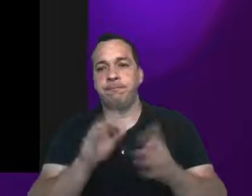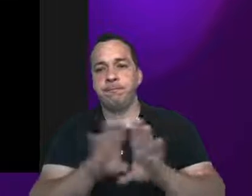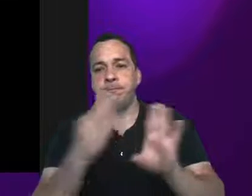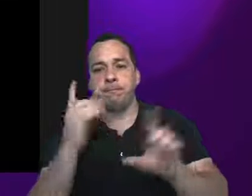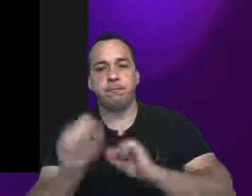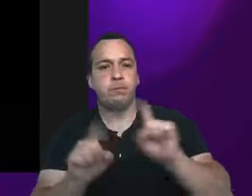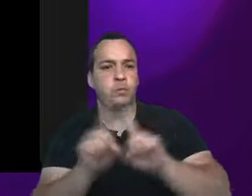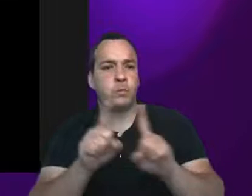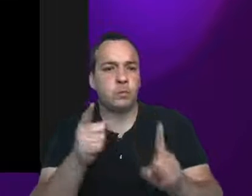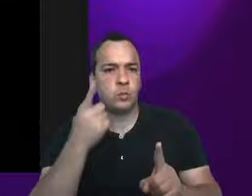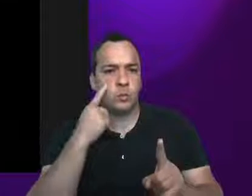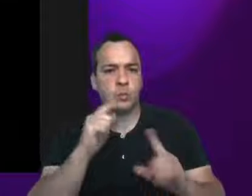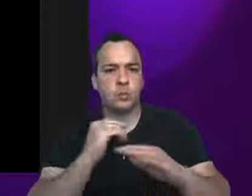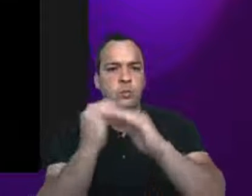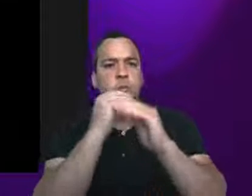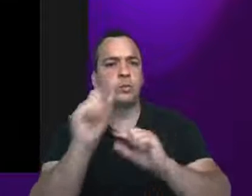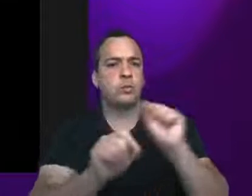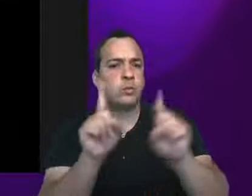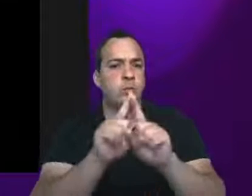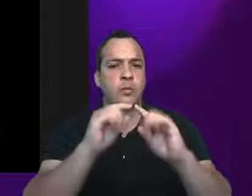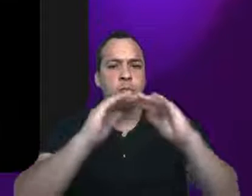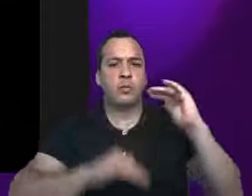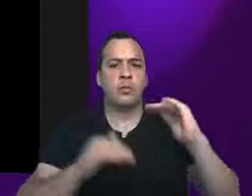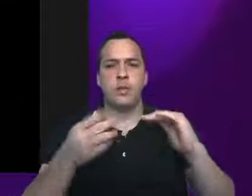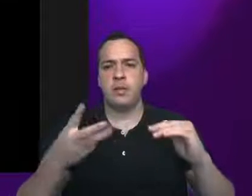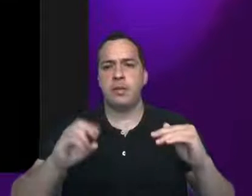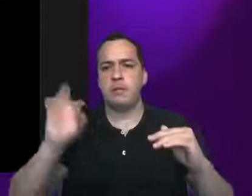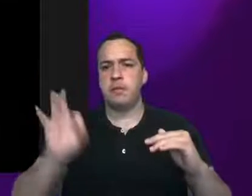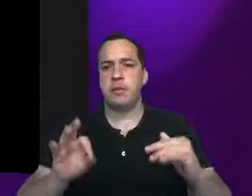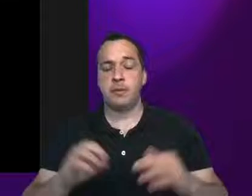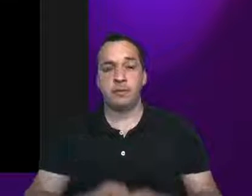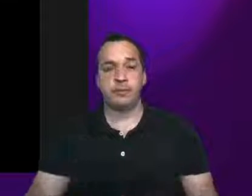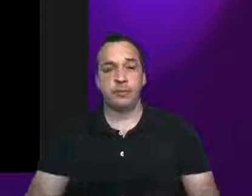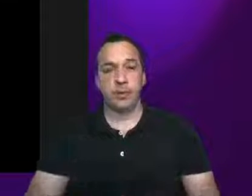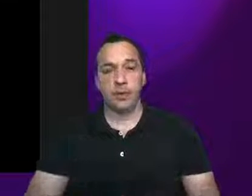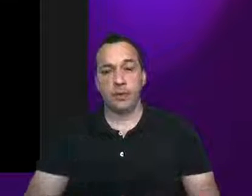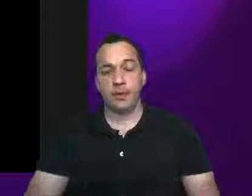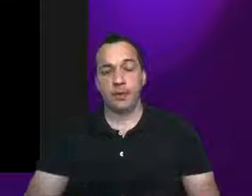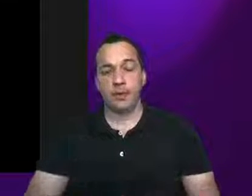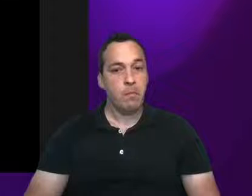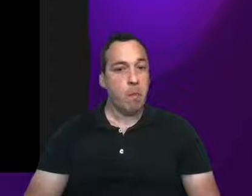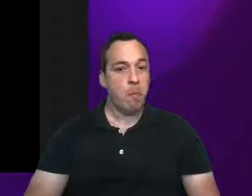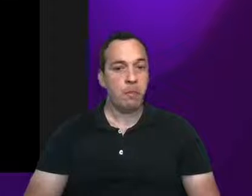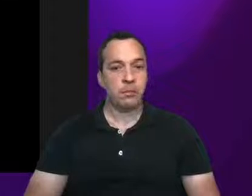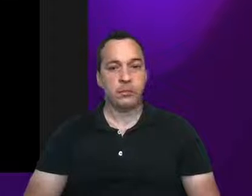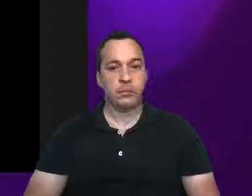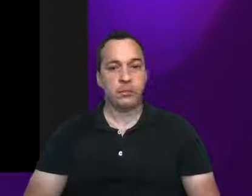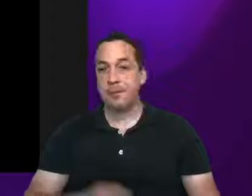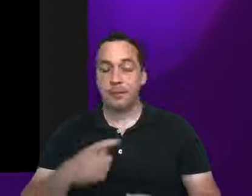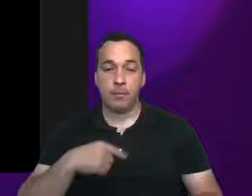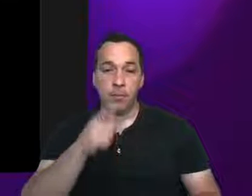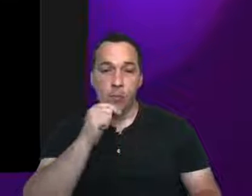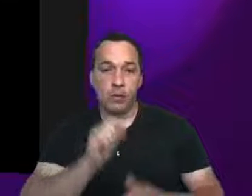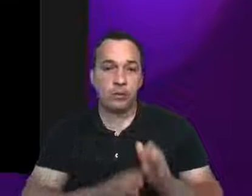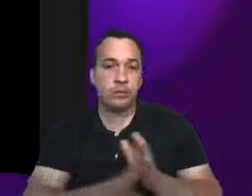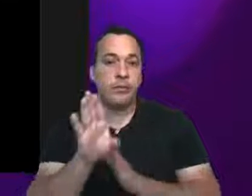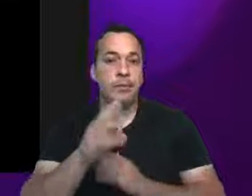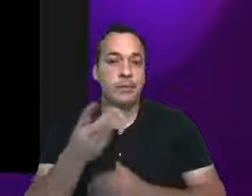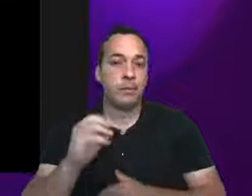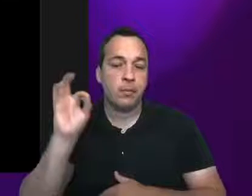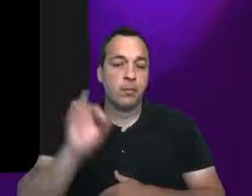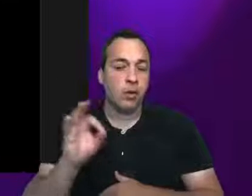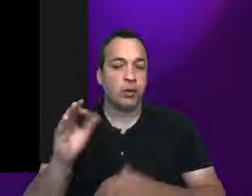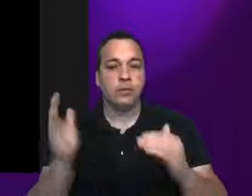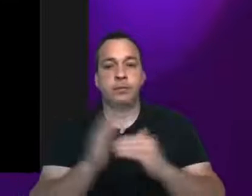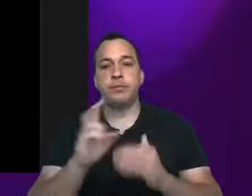tem uma oscilação mínima de menos de 30%. Se eu tenho uma congestão leve, eu tenho uma oscilação de 30% a 50%, e